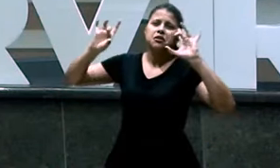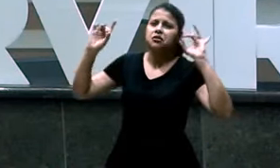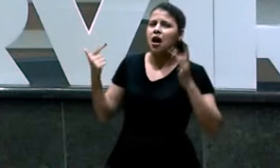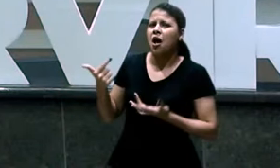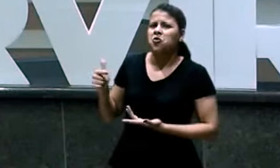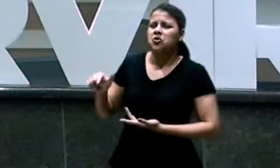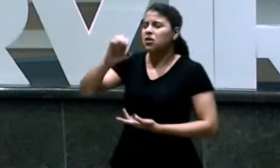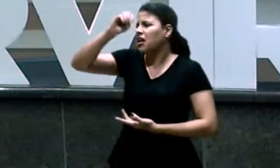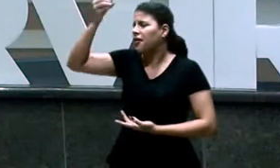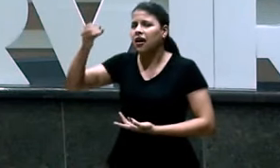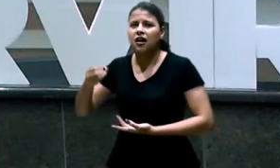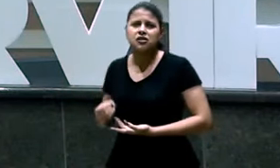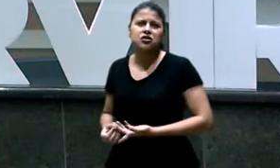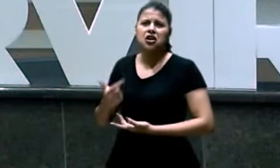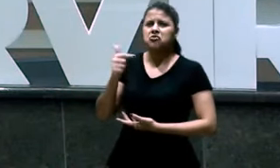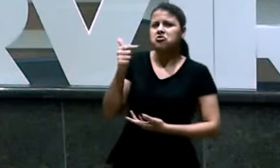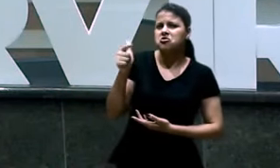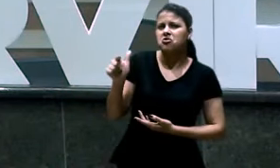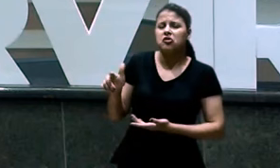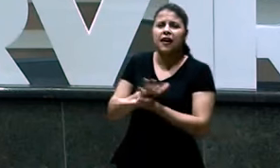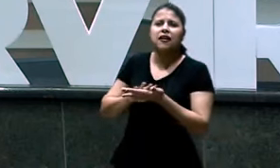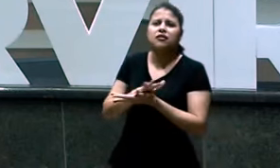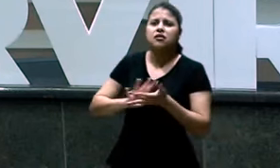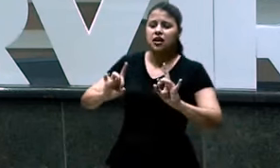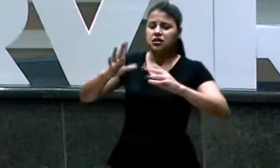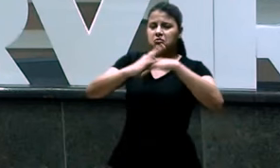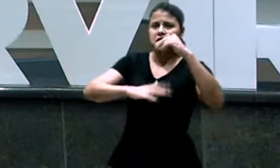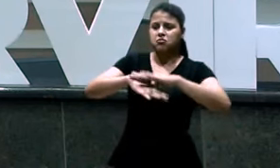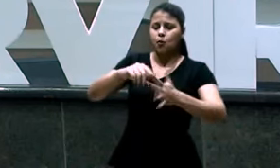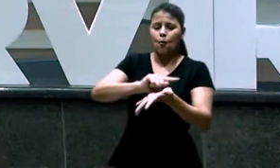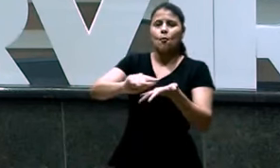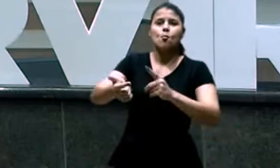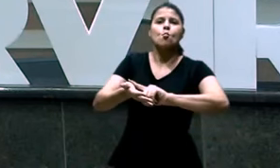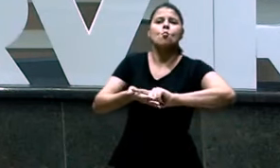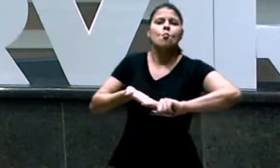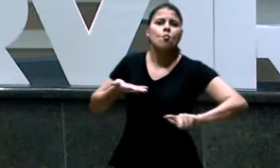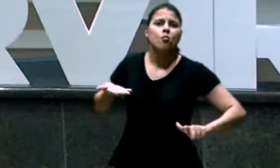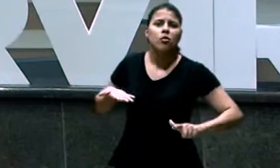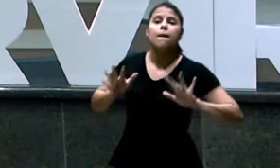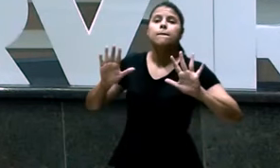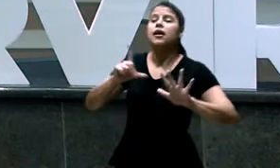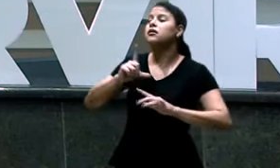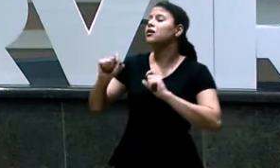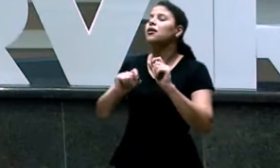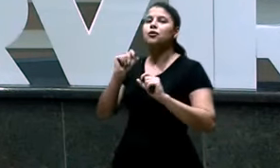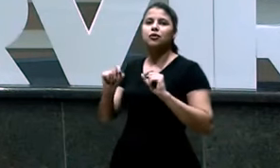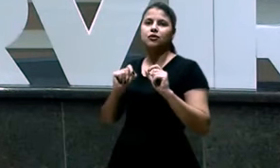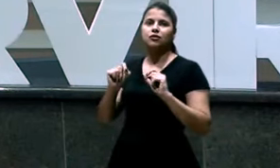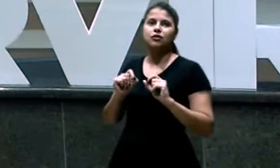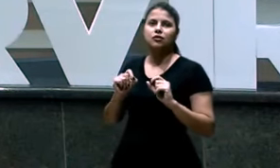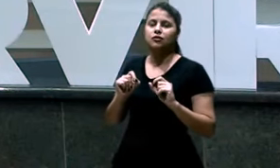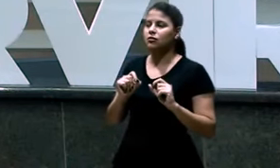tenho cajado. Não tenho vara. Não tenho arca. Não tenho candeeiro. Não tenho chofar. Mas eu tenho algo que tira